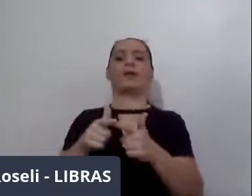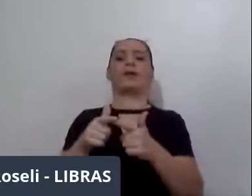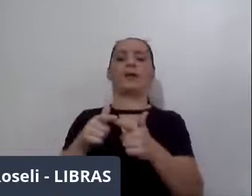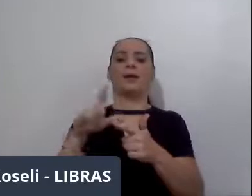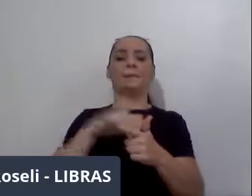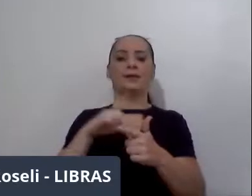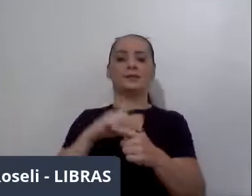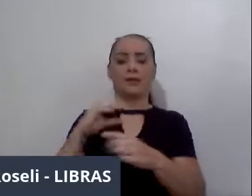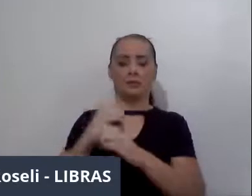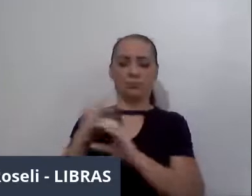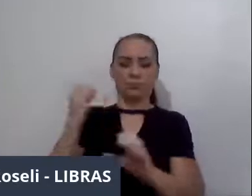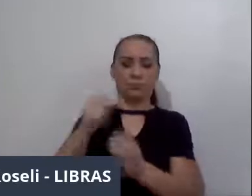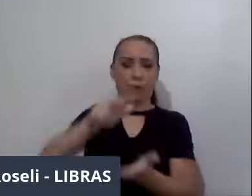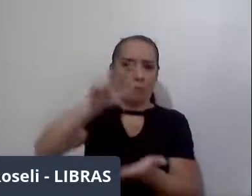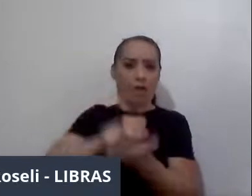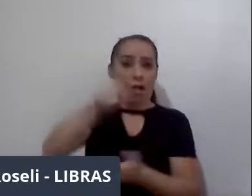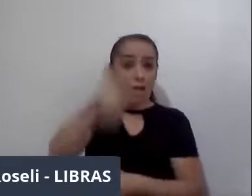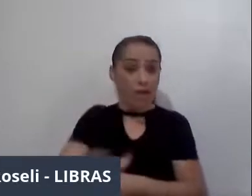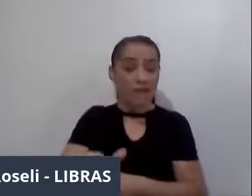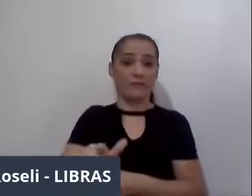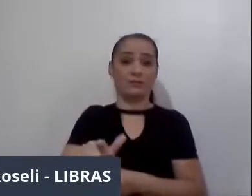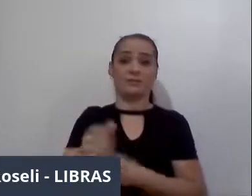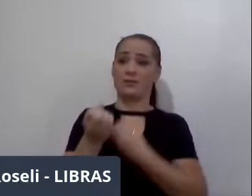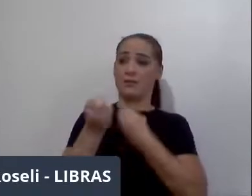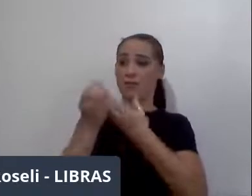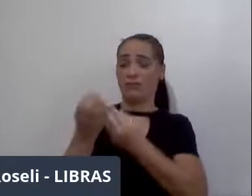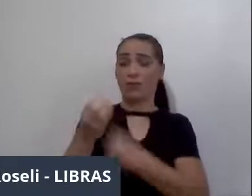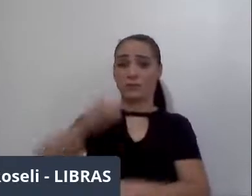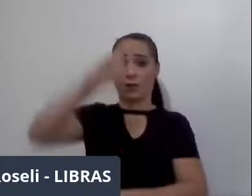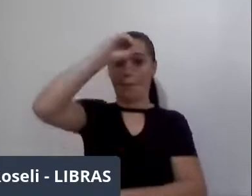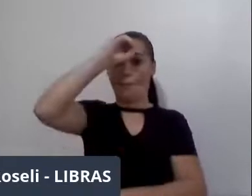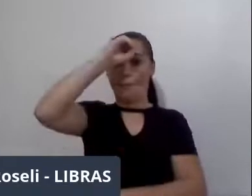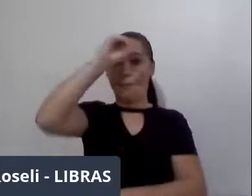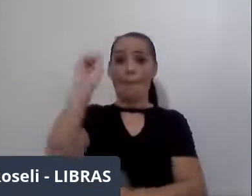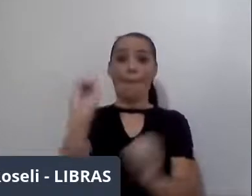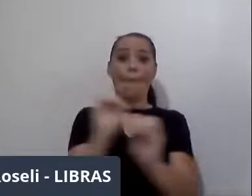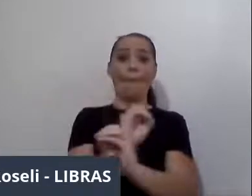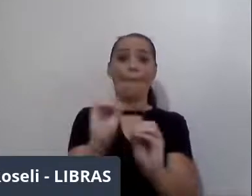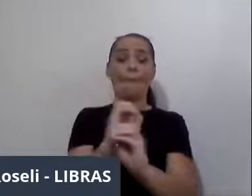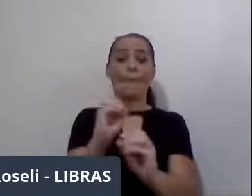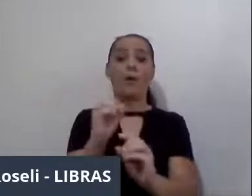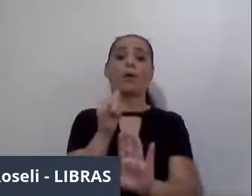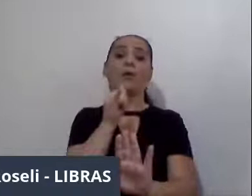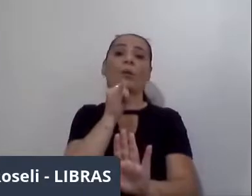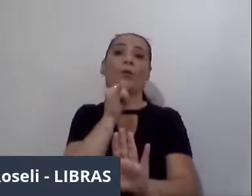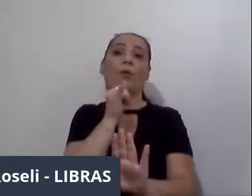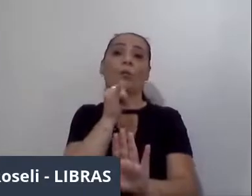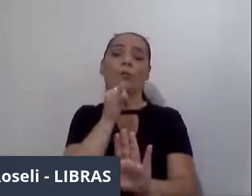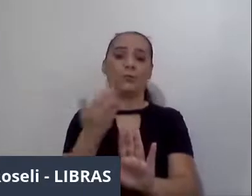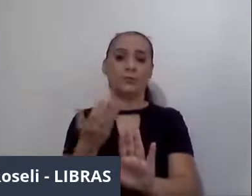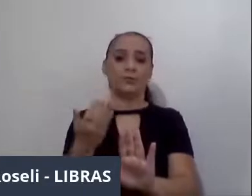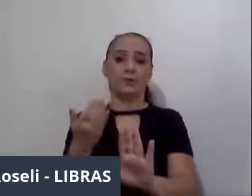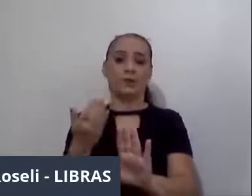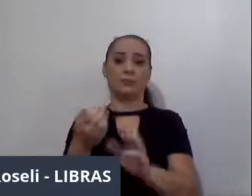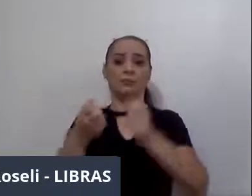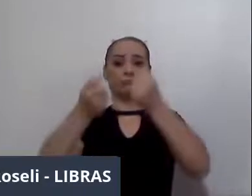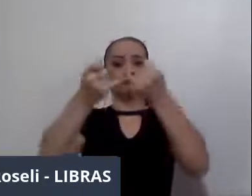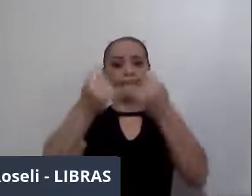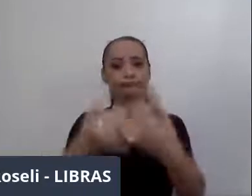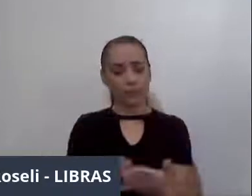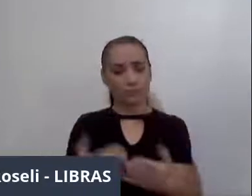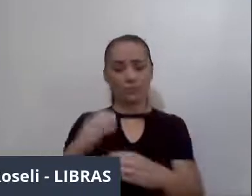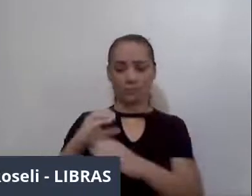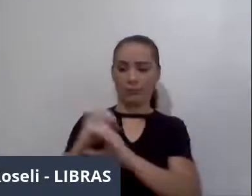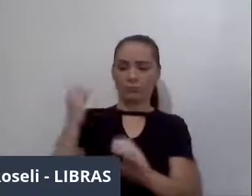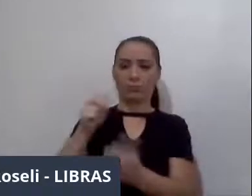pelo desconhecimento dessas informações. Por exemplo, toda vez que eu venho falar sobre revalidação de diploma, em seguida